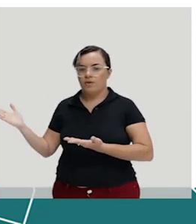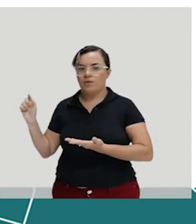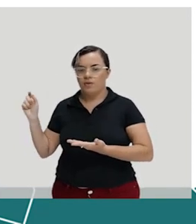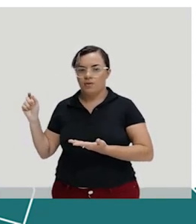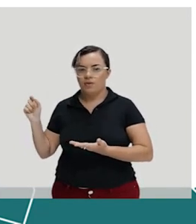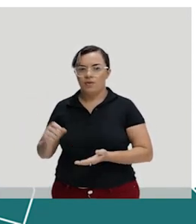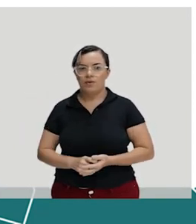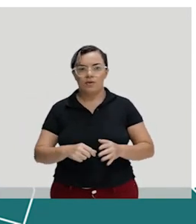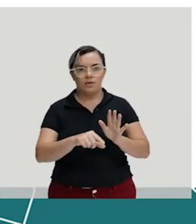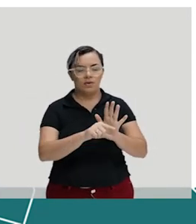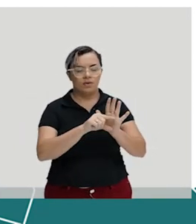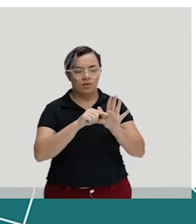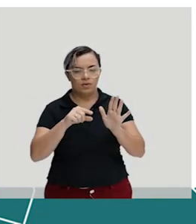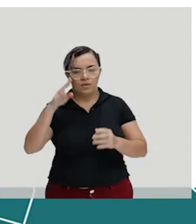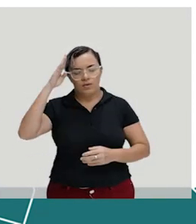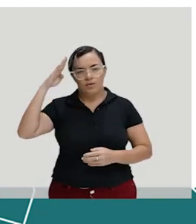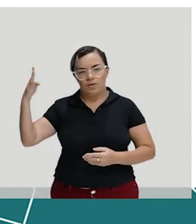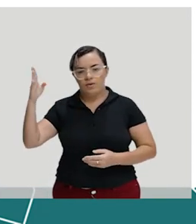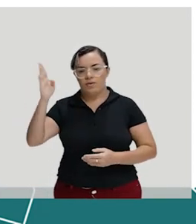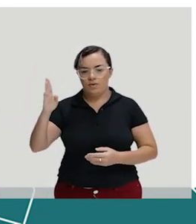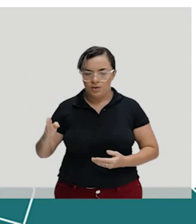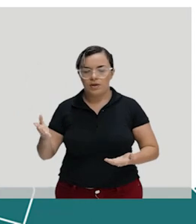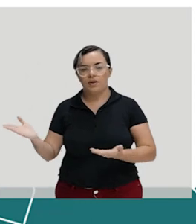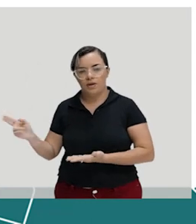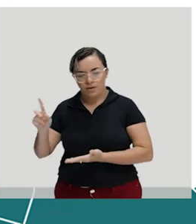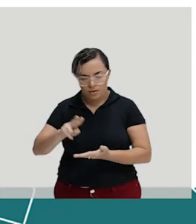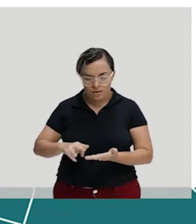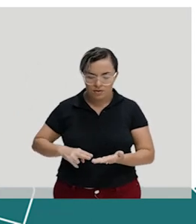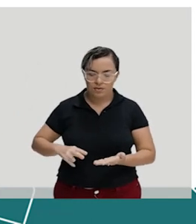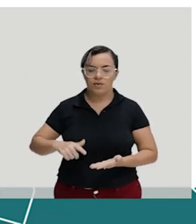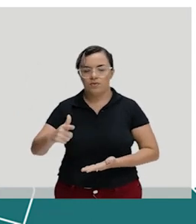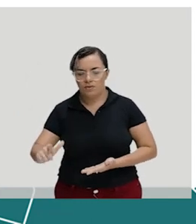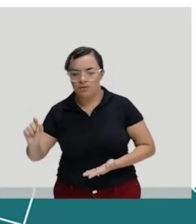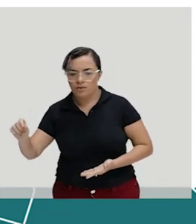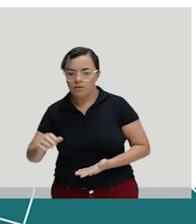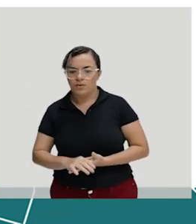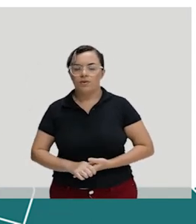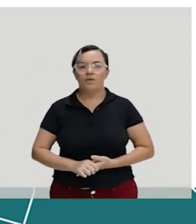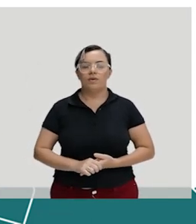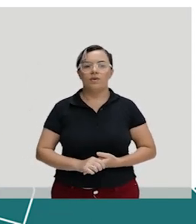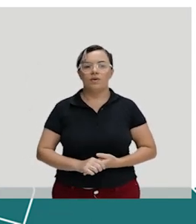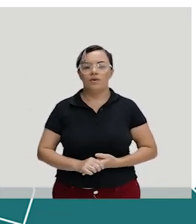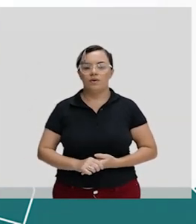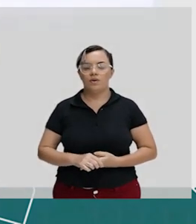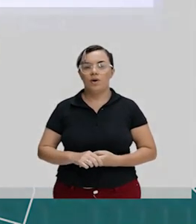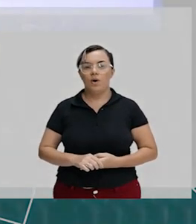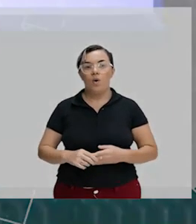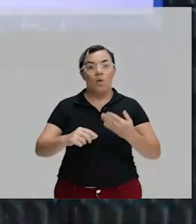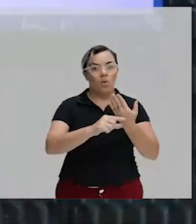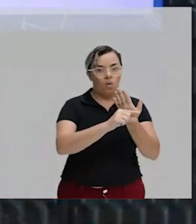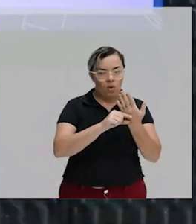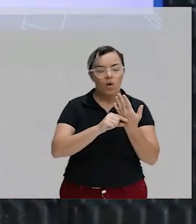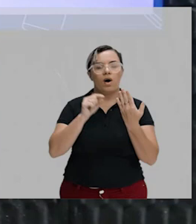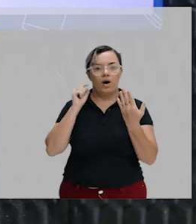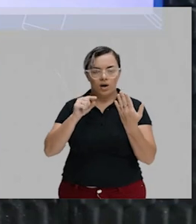simbolistas da poesia brasileira Afonso de Guimarães que defendeu a bandeira quer dizer ele foi um simbolista ferrenho desse